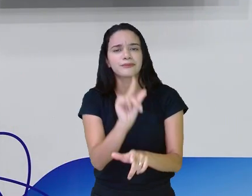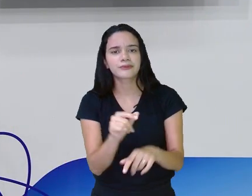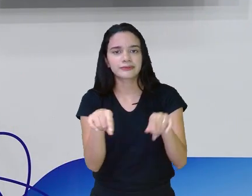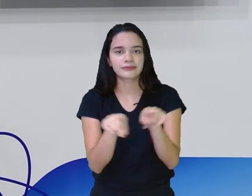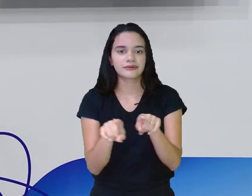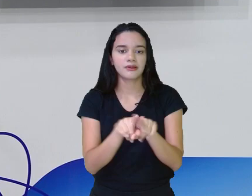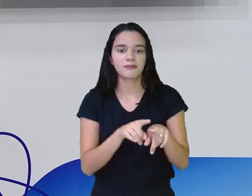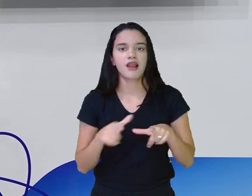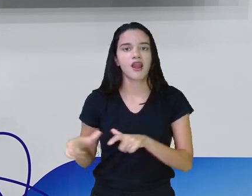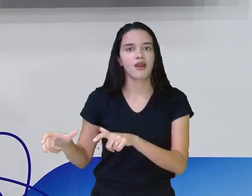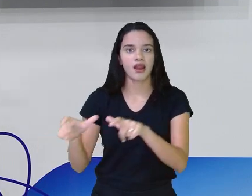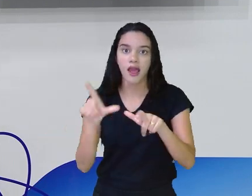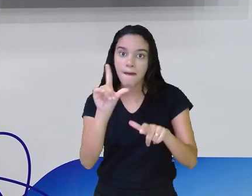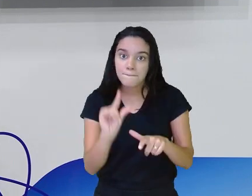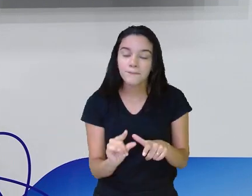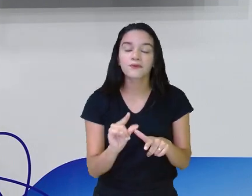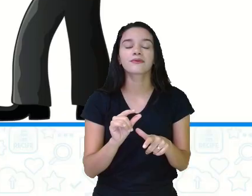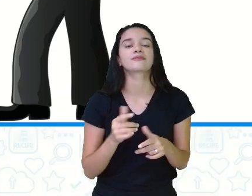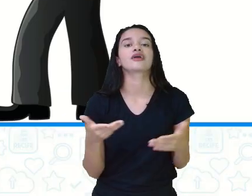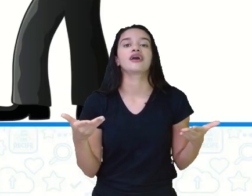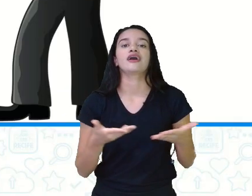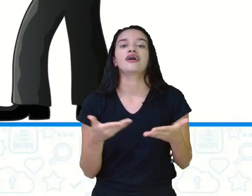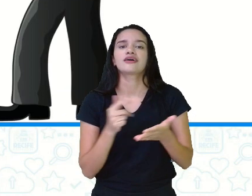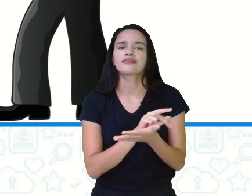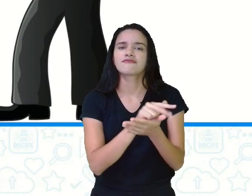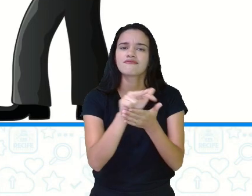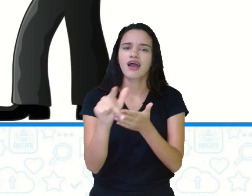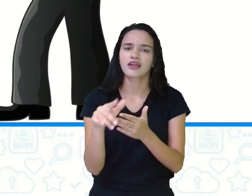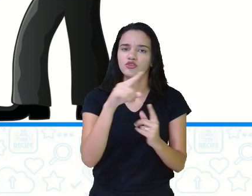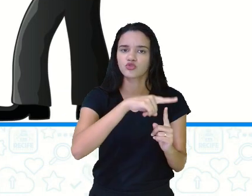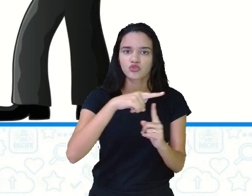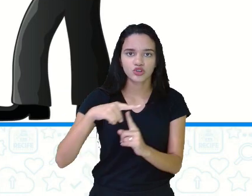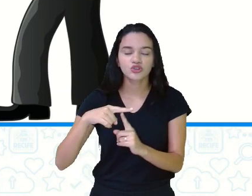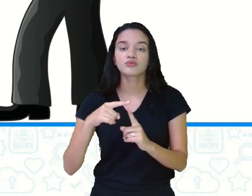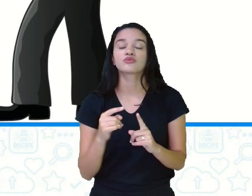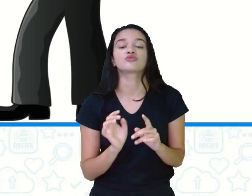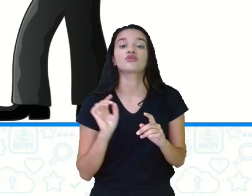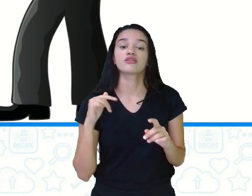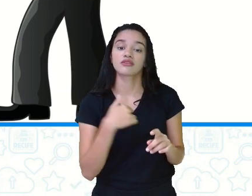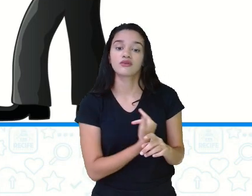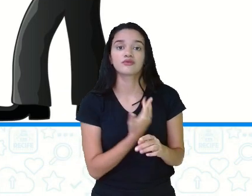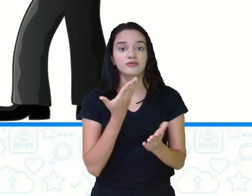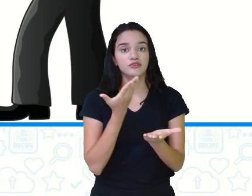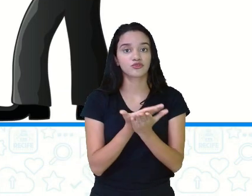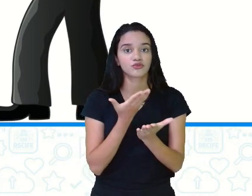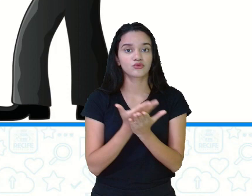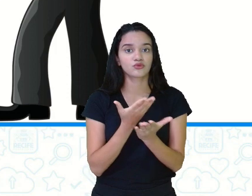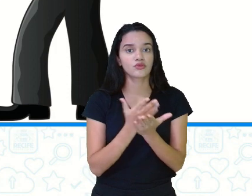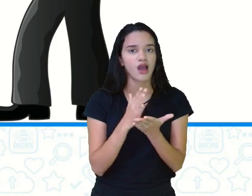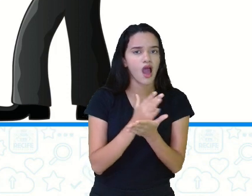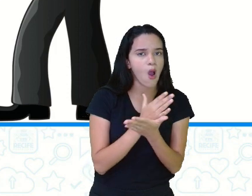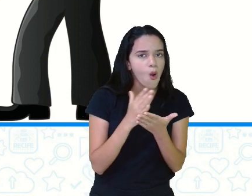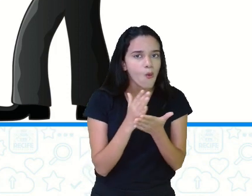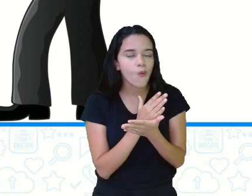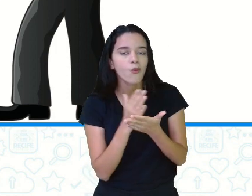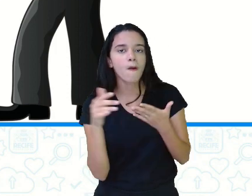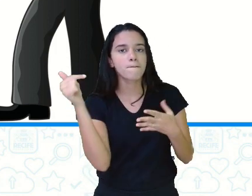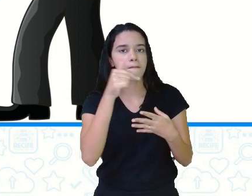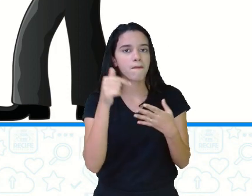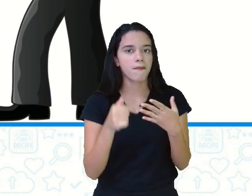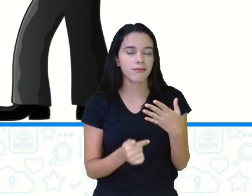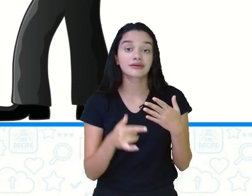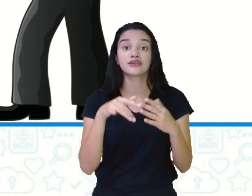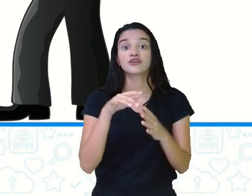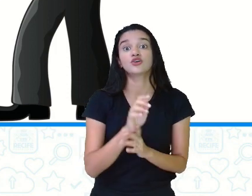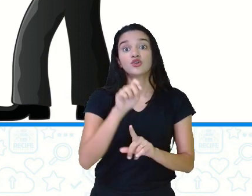terá poucos locais. Há vários tipos de contos e nós vamos trabalhar alguns desses aqui durante esse